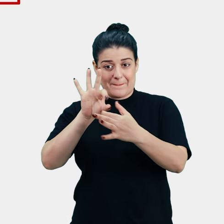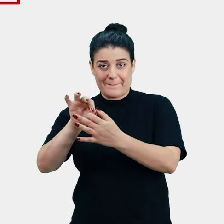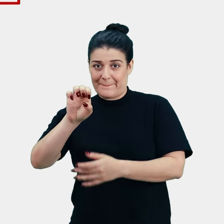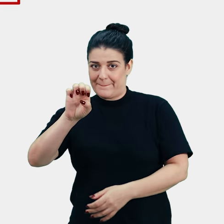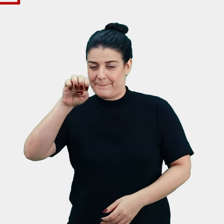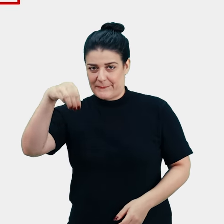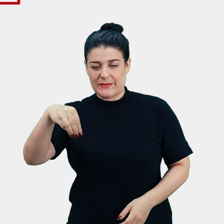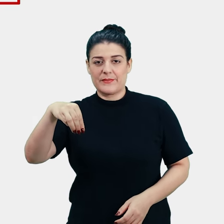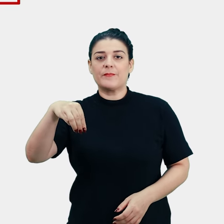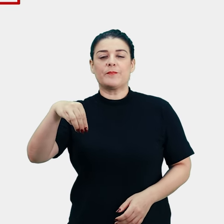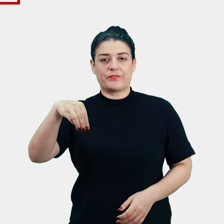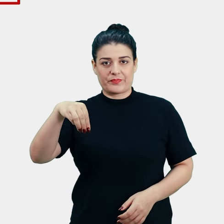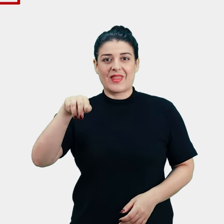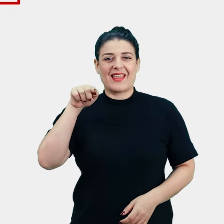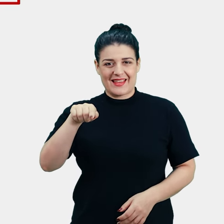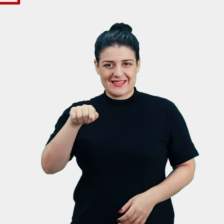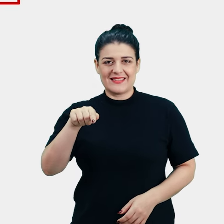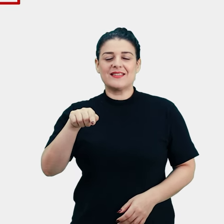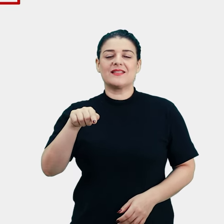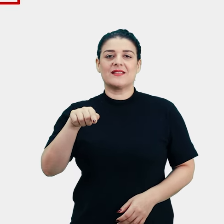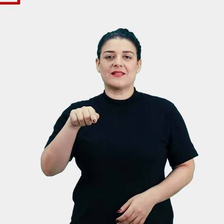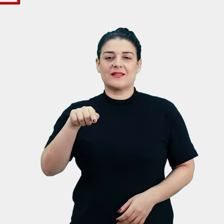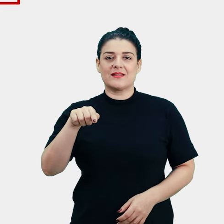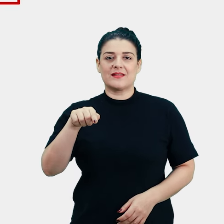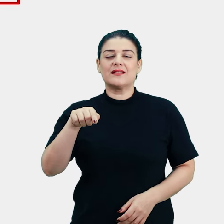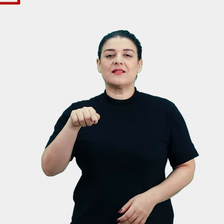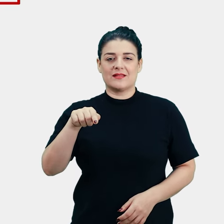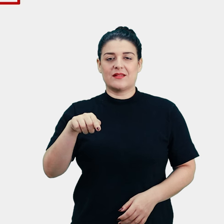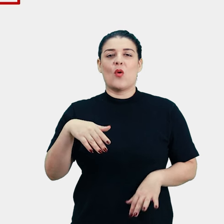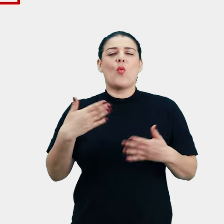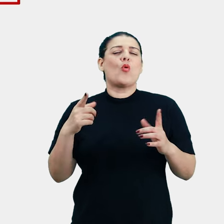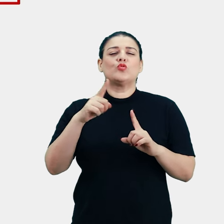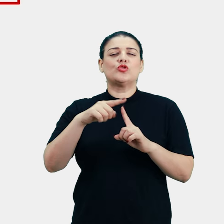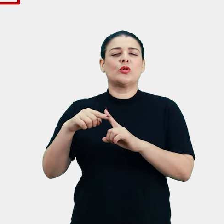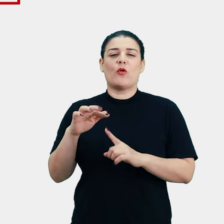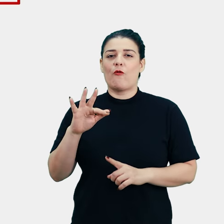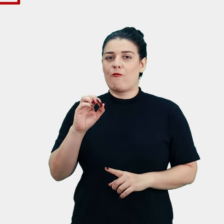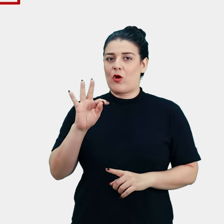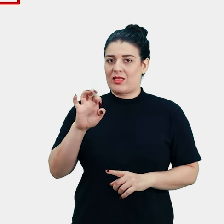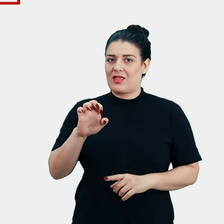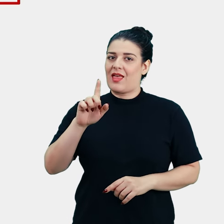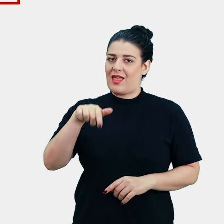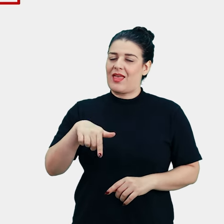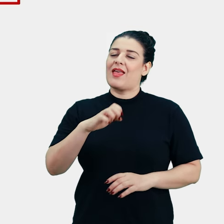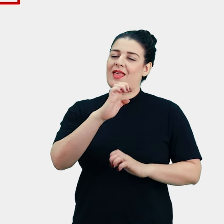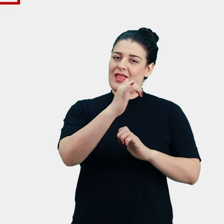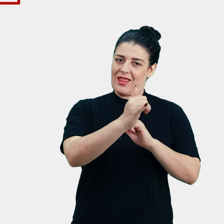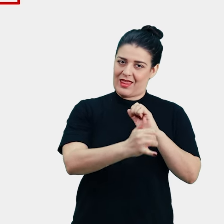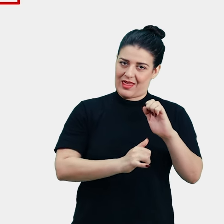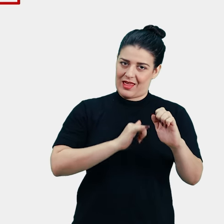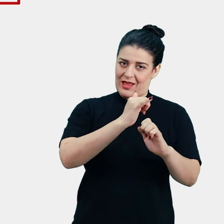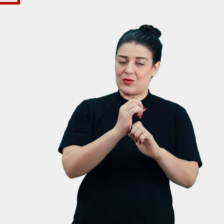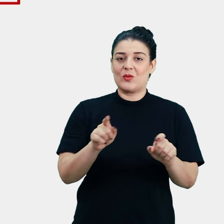de massas, nesse espectrômetro de massas, as fontes de ionização utilizadas é essa por elétron e